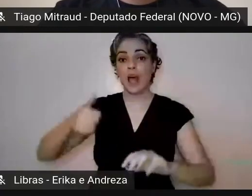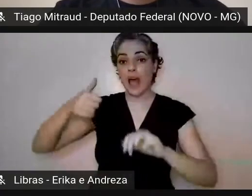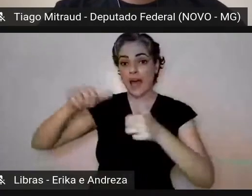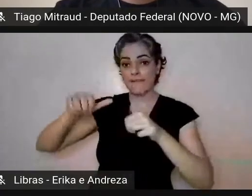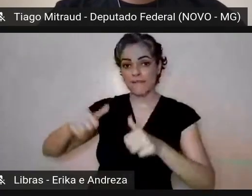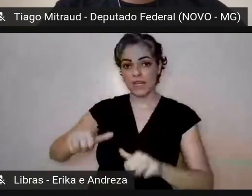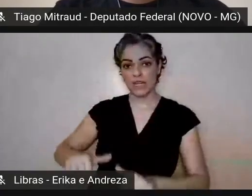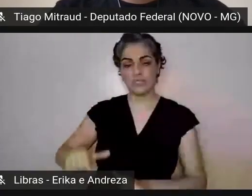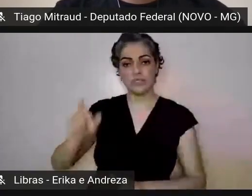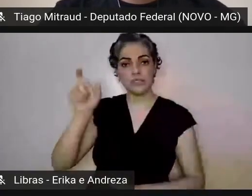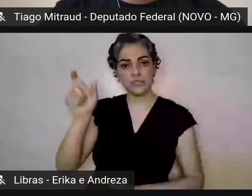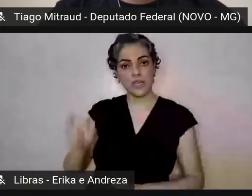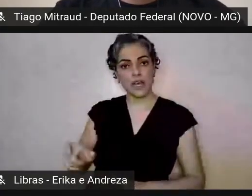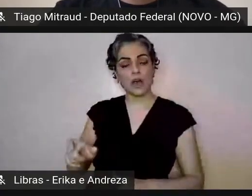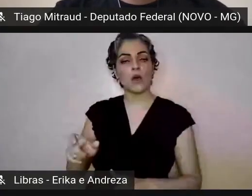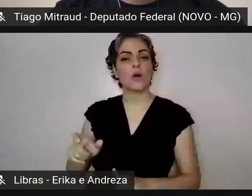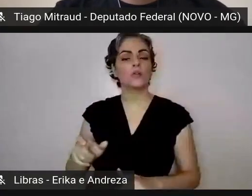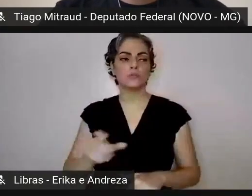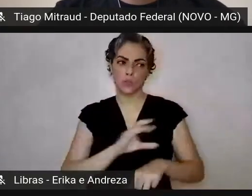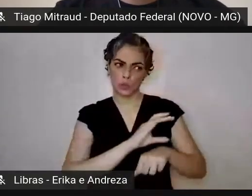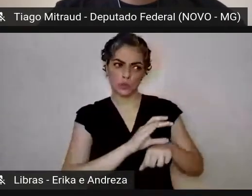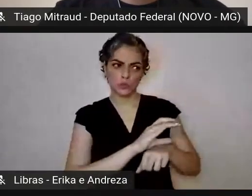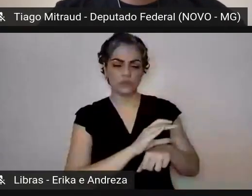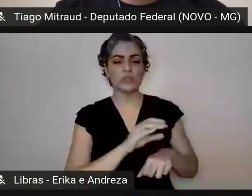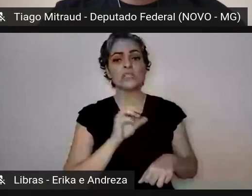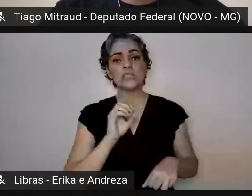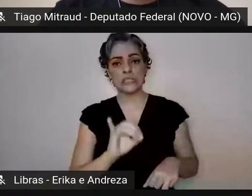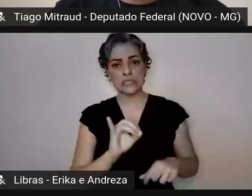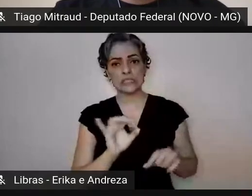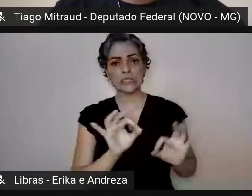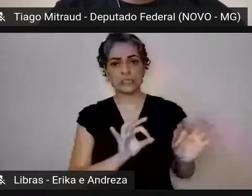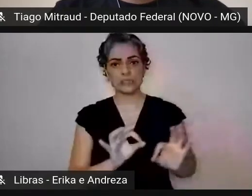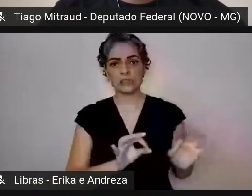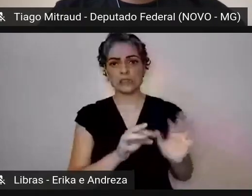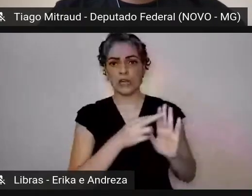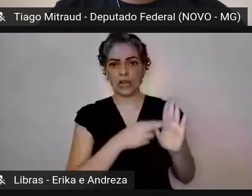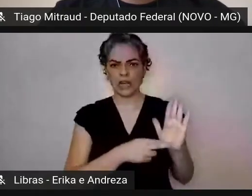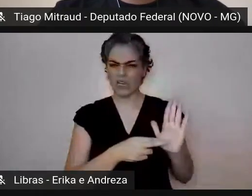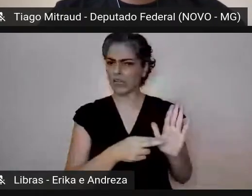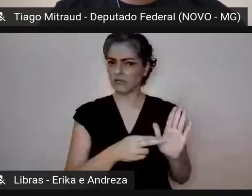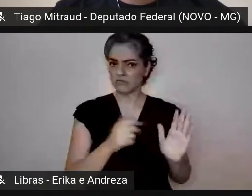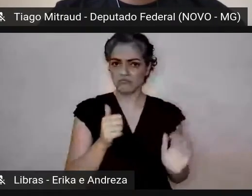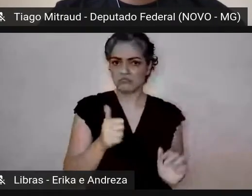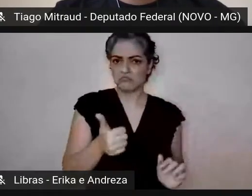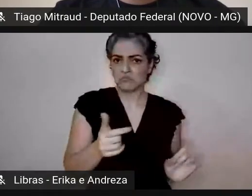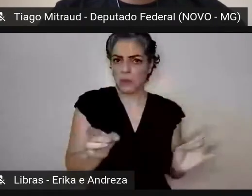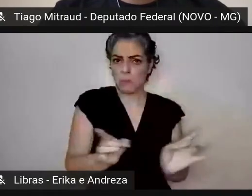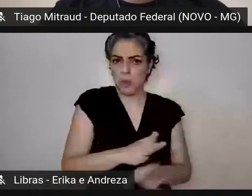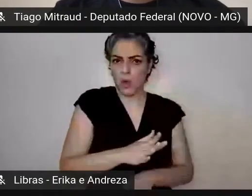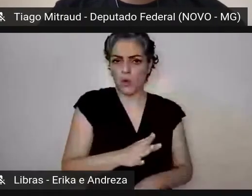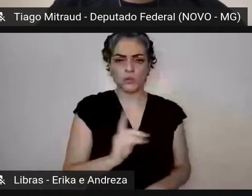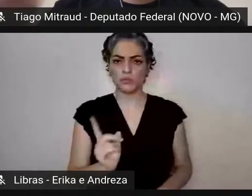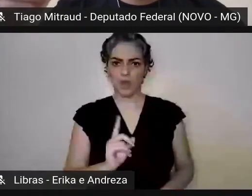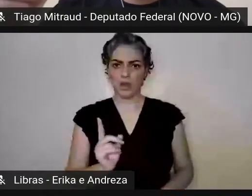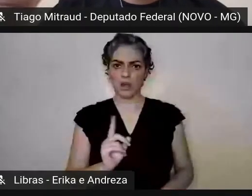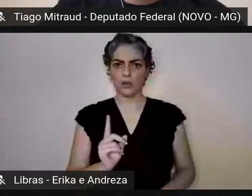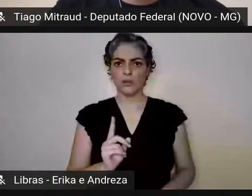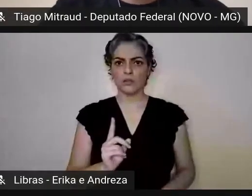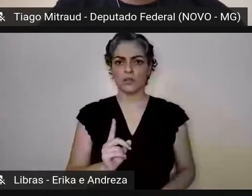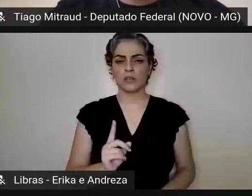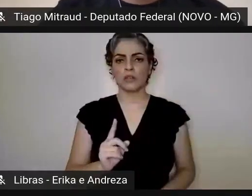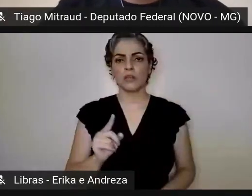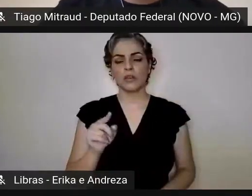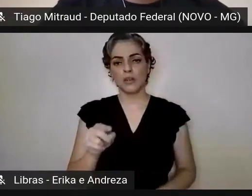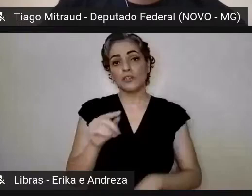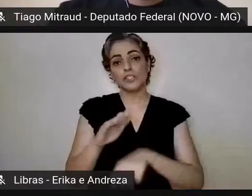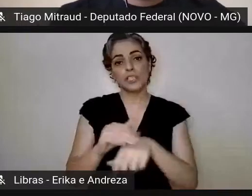Constituição. Ela não seria suficiente para expurgar o mau servidor? Aí, Tiago, eu estou te chamando de Tiago você, porque você é muito jovem. Senão eu estava